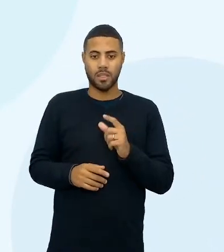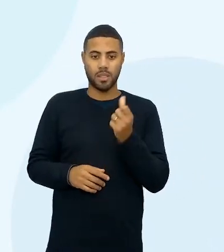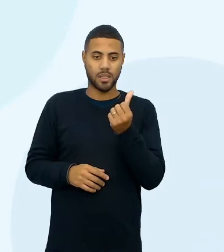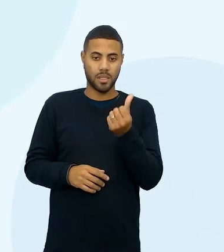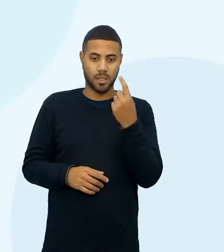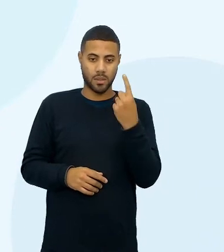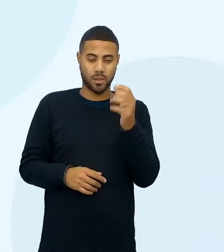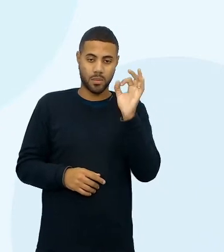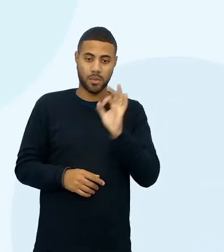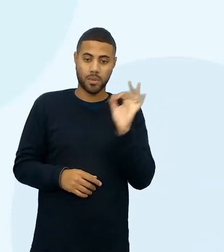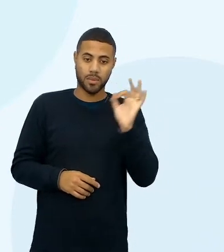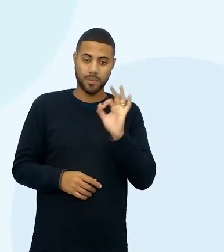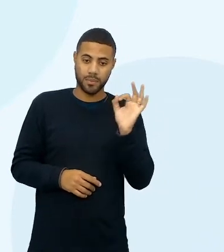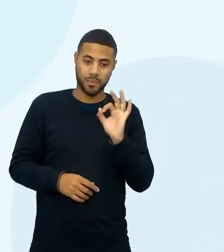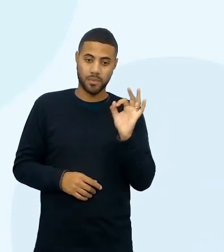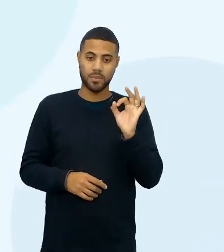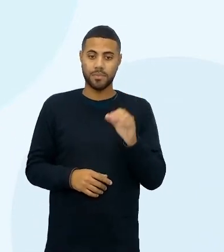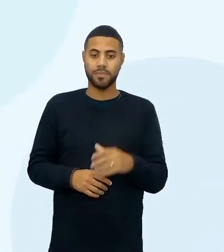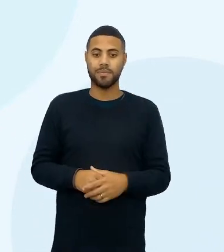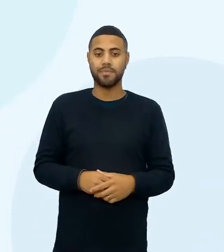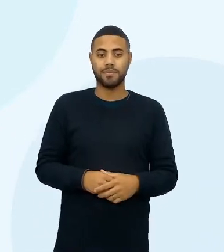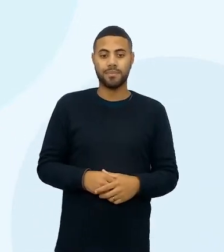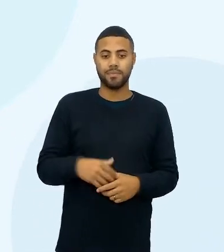61% aqui, ó, olha a parte azul,